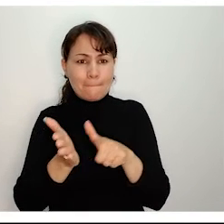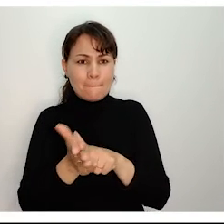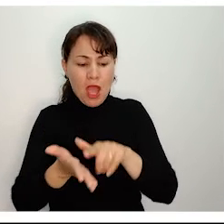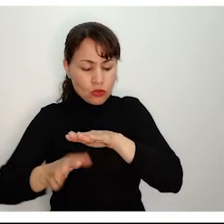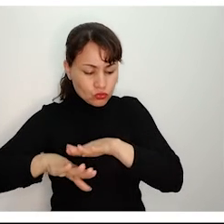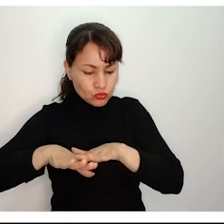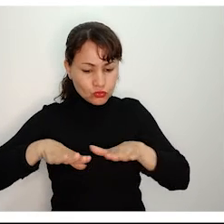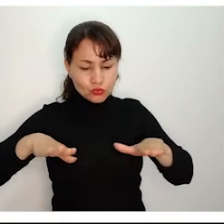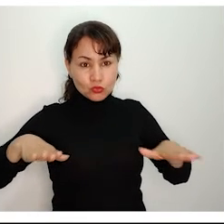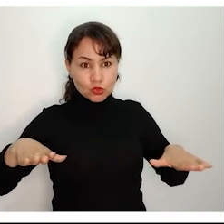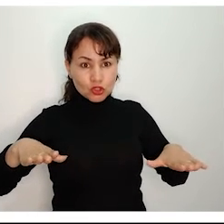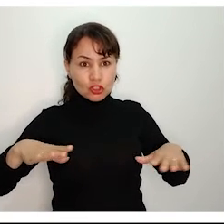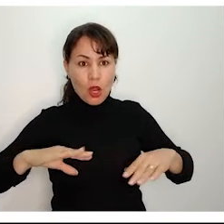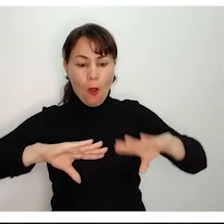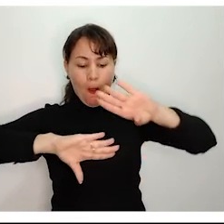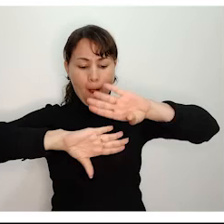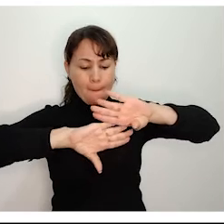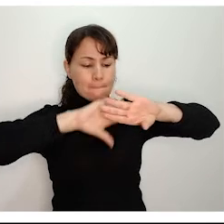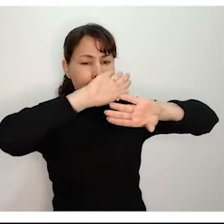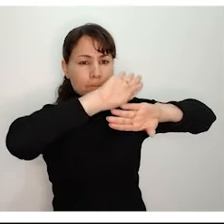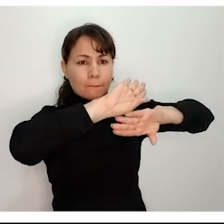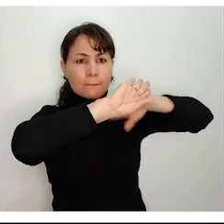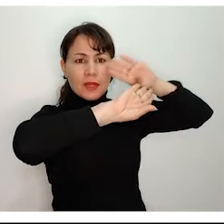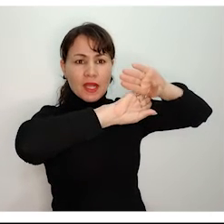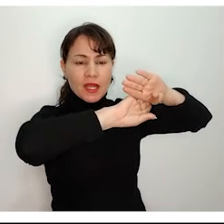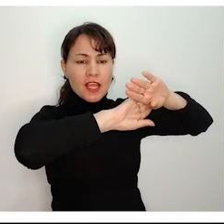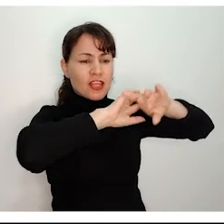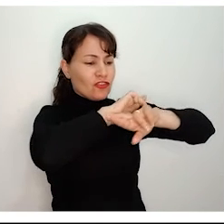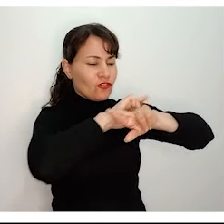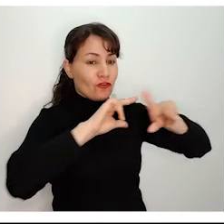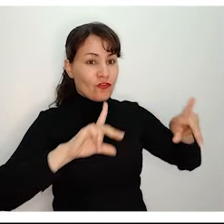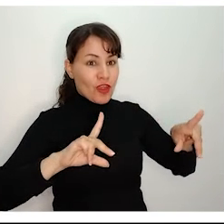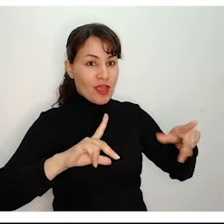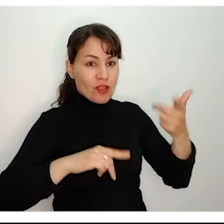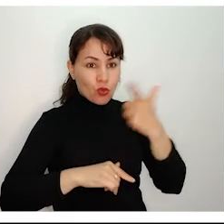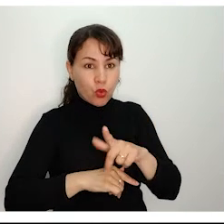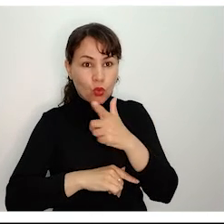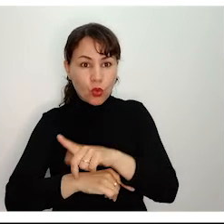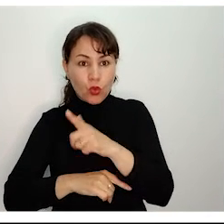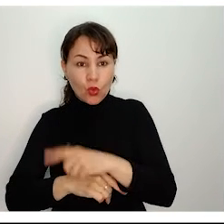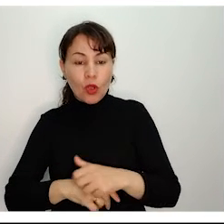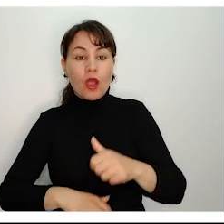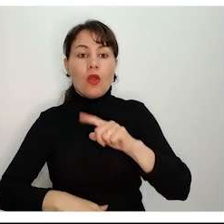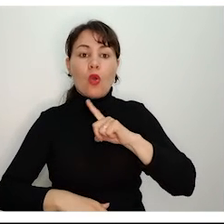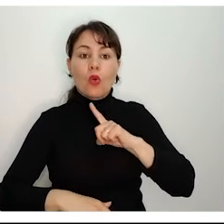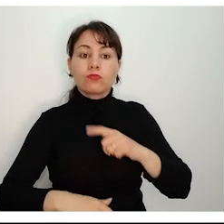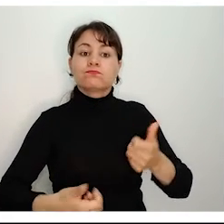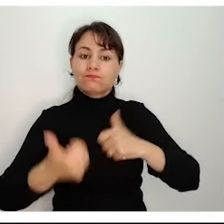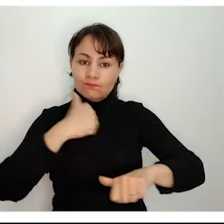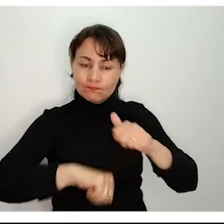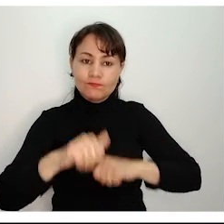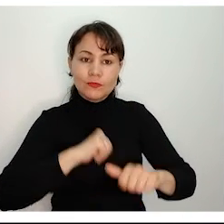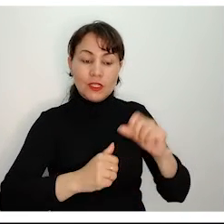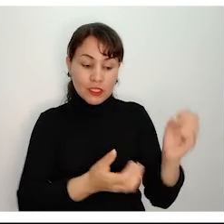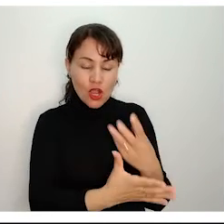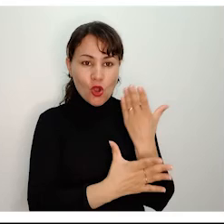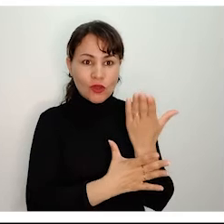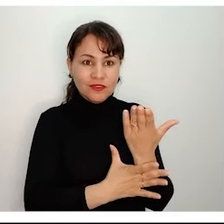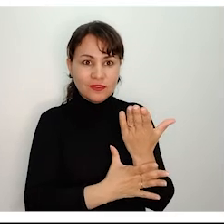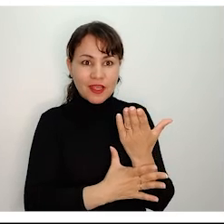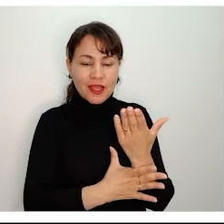no papel, no chão, na parede. São diferentes repetições de qualidade. E o